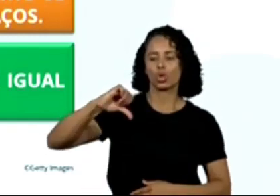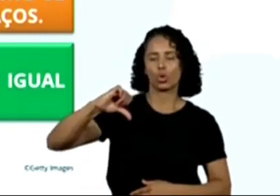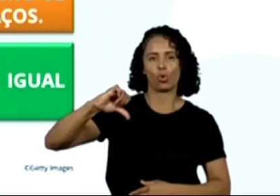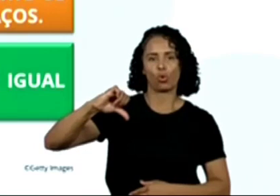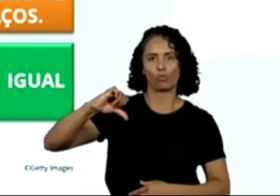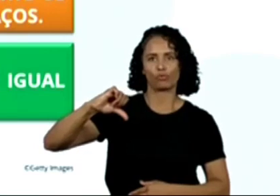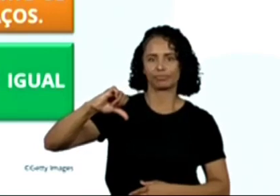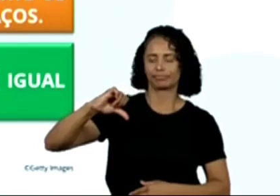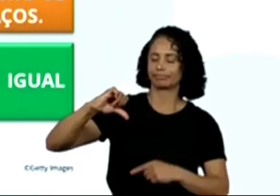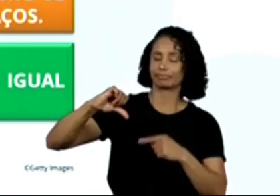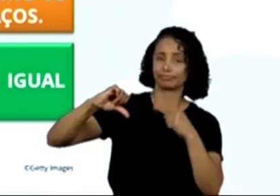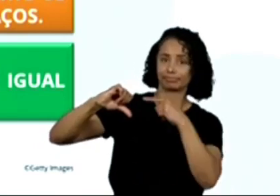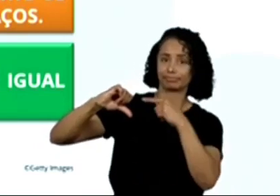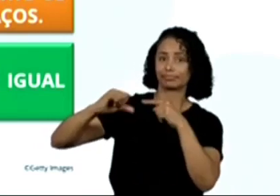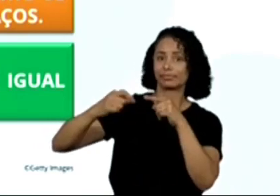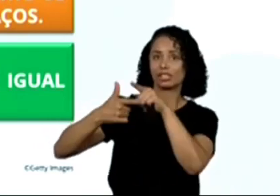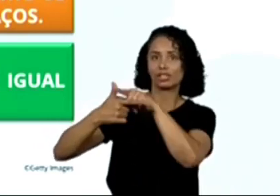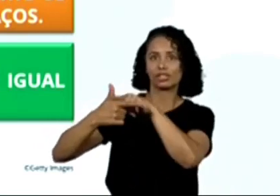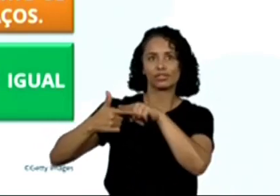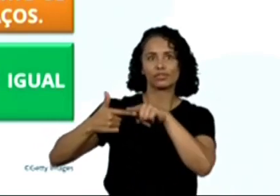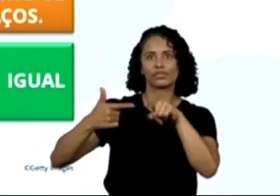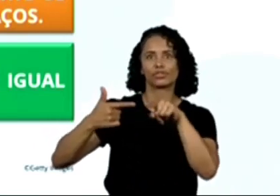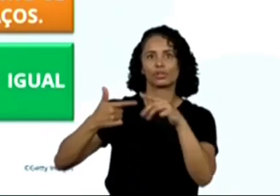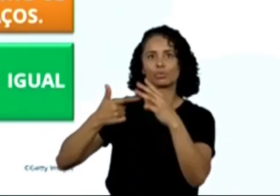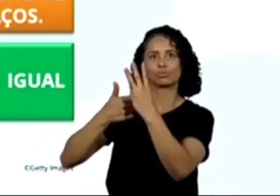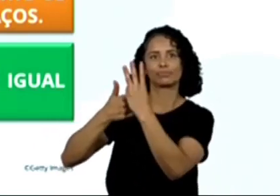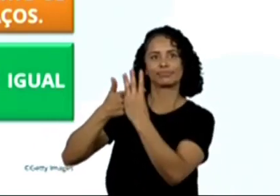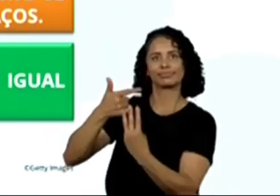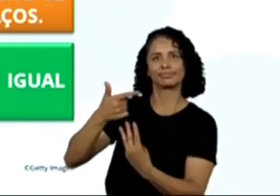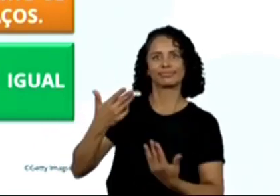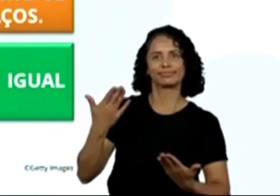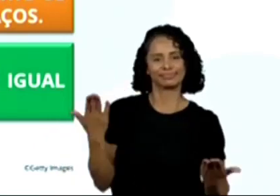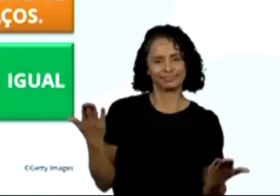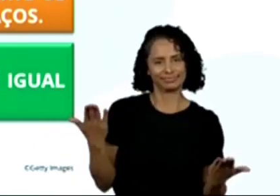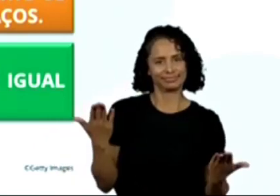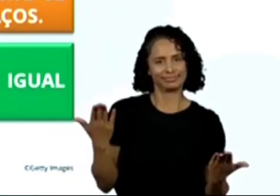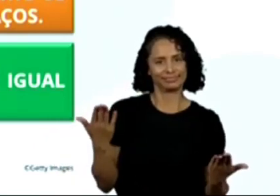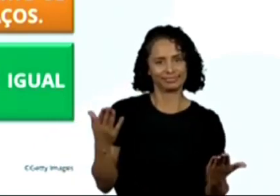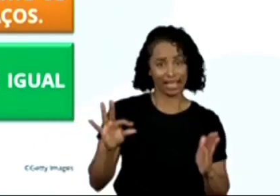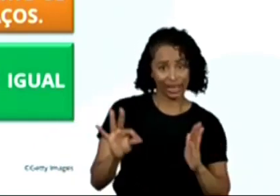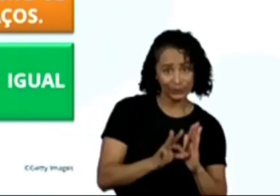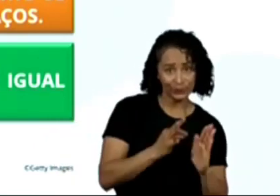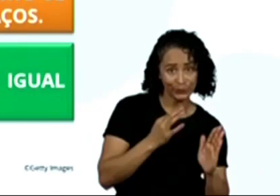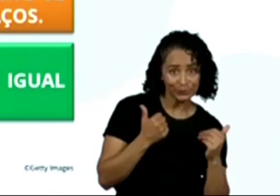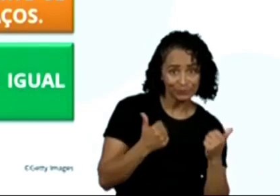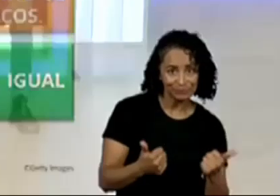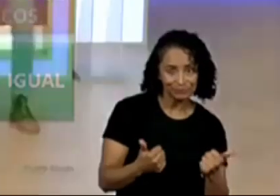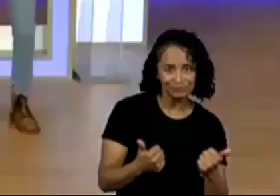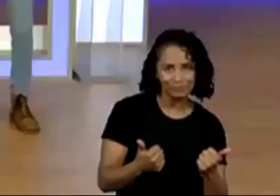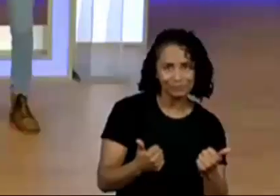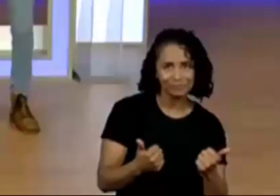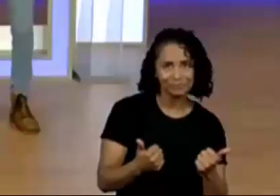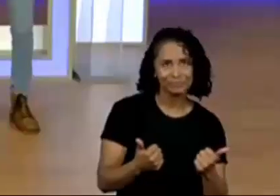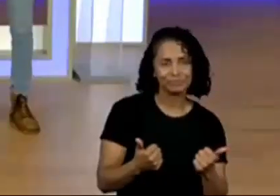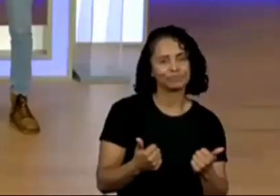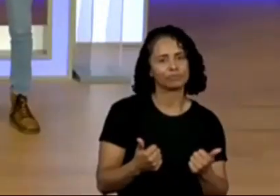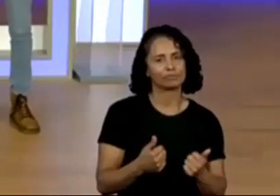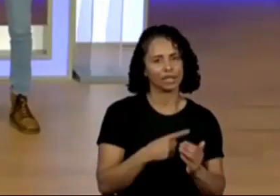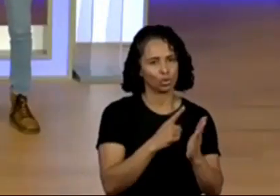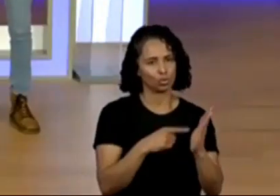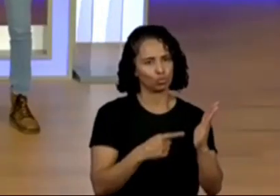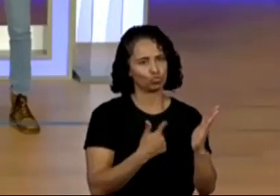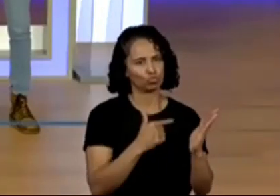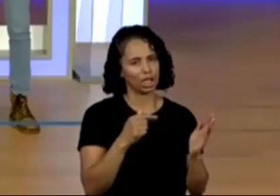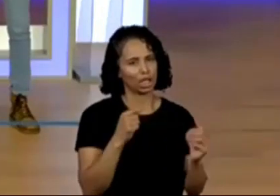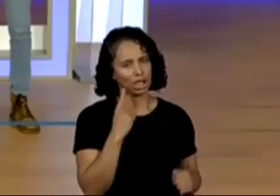3. Beleza? Anotado e entendido. Espero que você tenha anotado mesmo. Eu tô vendo que você está sem caderno, mas... Está